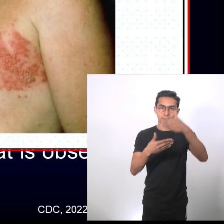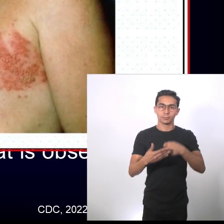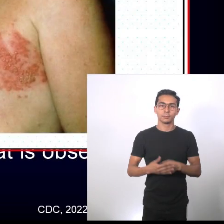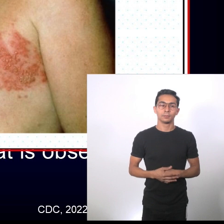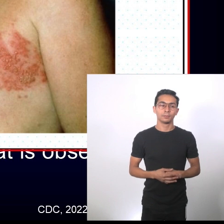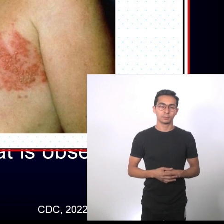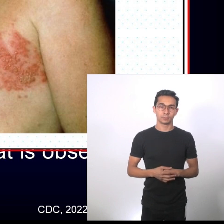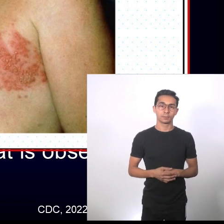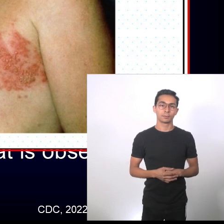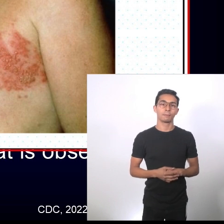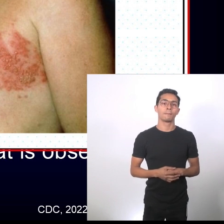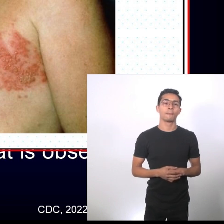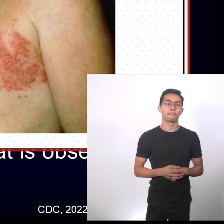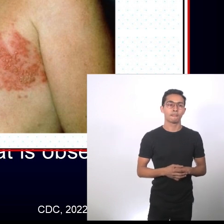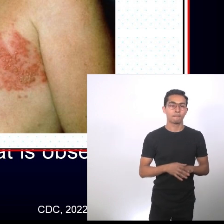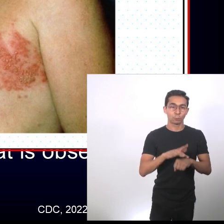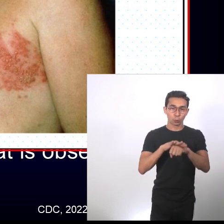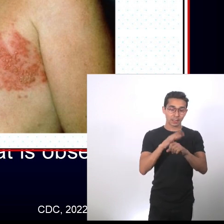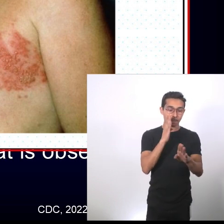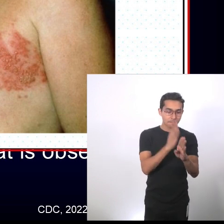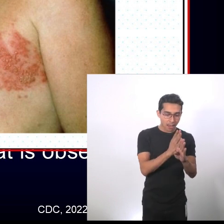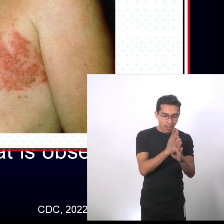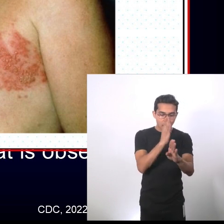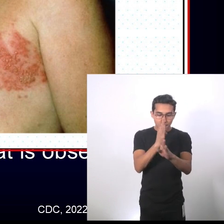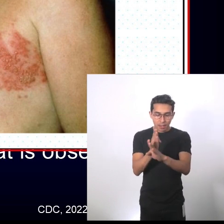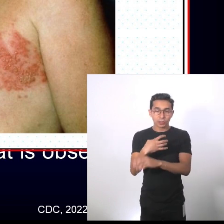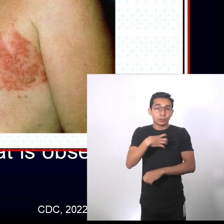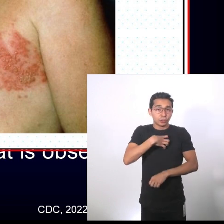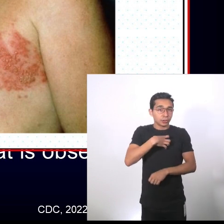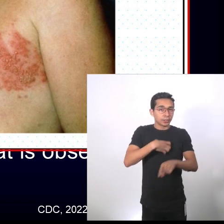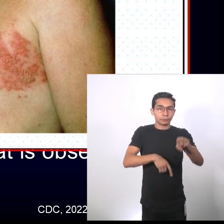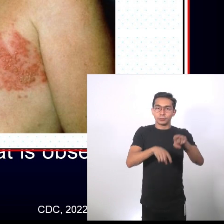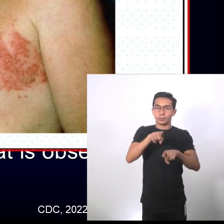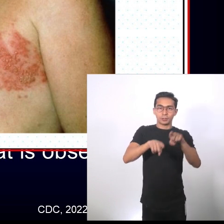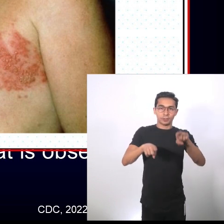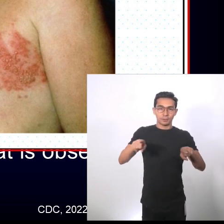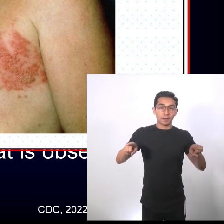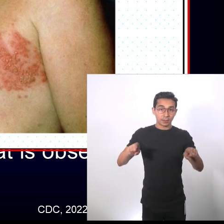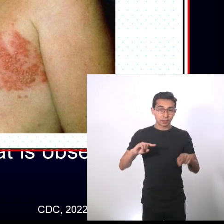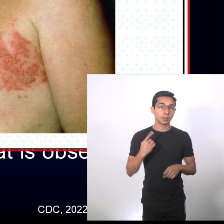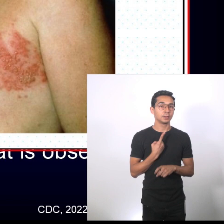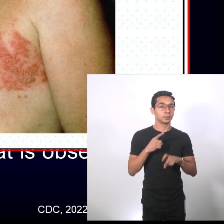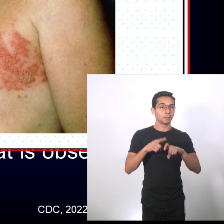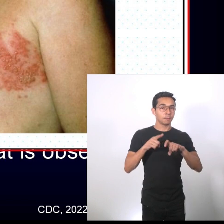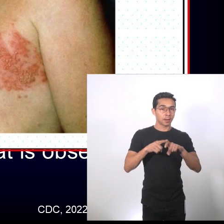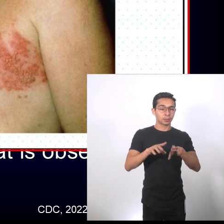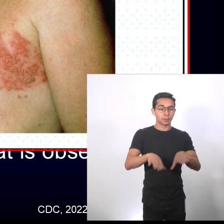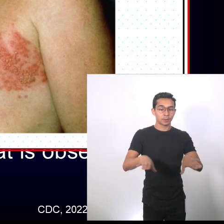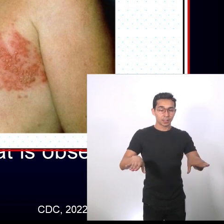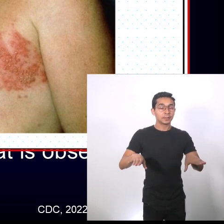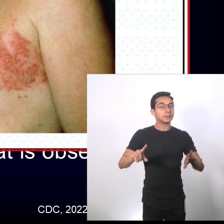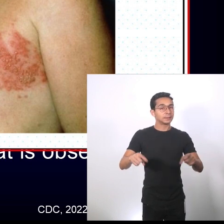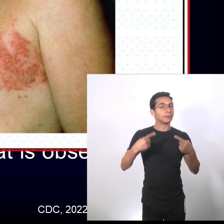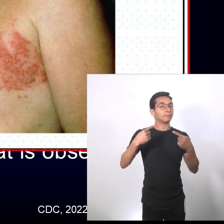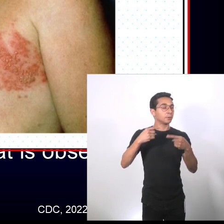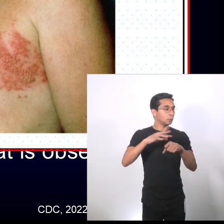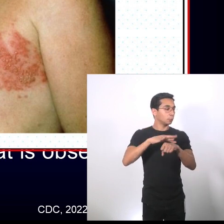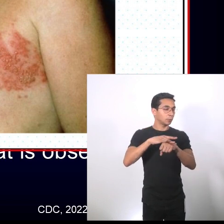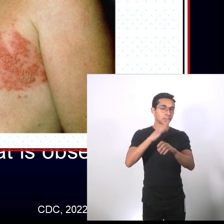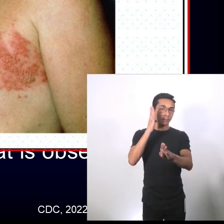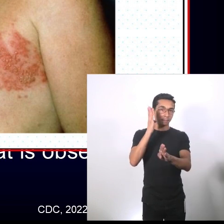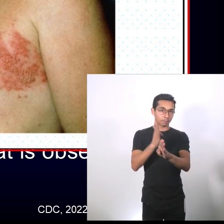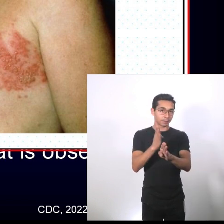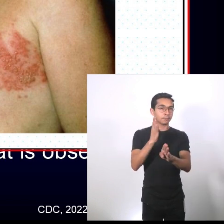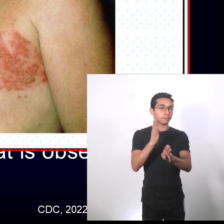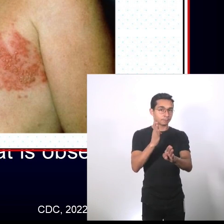Diagnósticos diferenciais, né? Esse, para nós, profissionais da saúde e pediatras, é sempre um grande desafio. Há situações em que, de fato, a gente